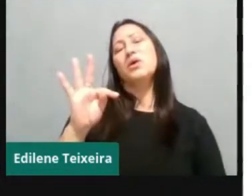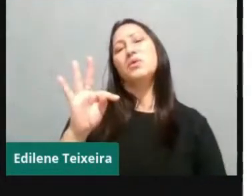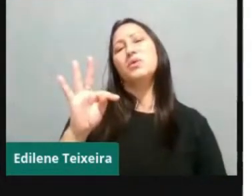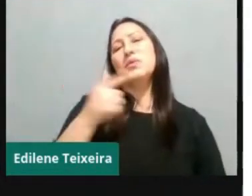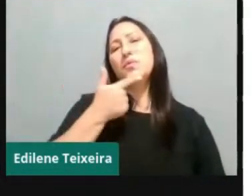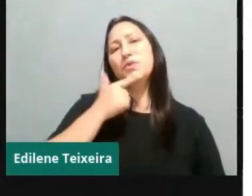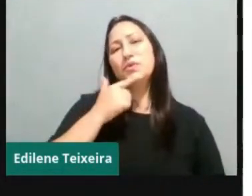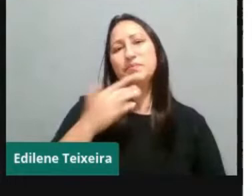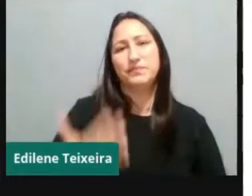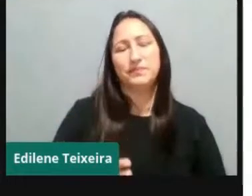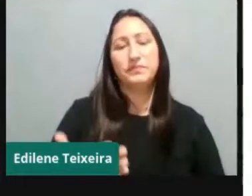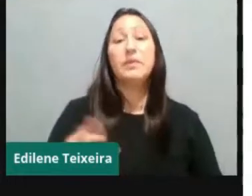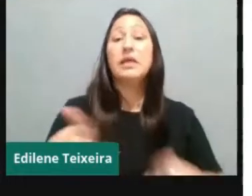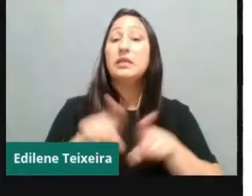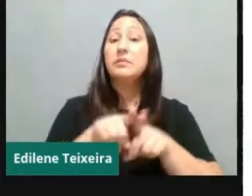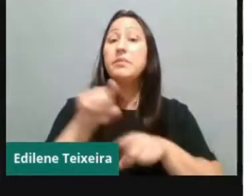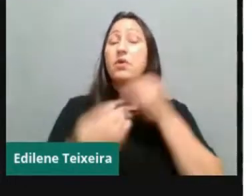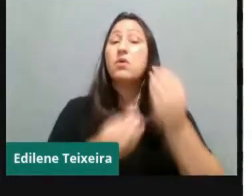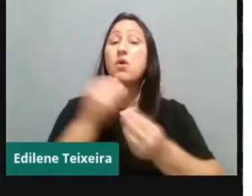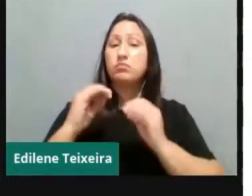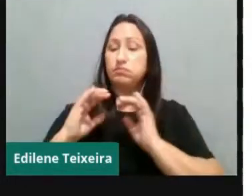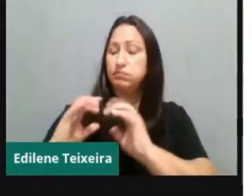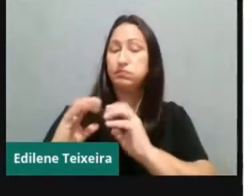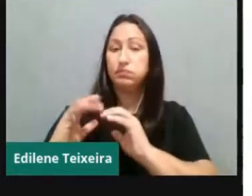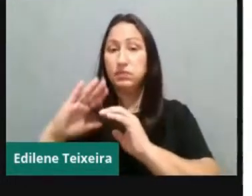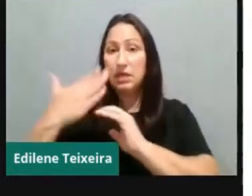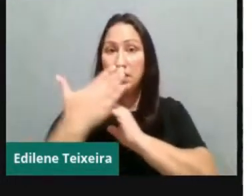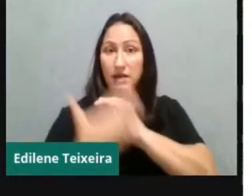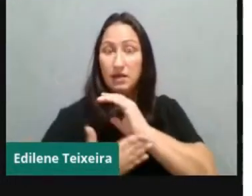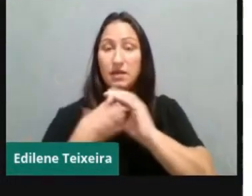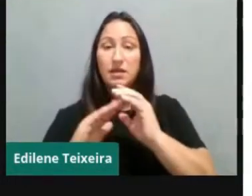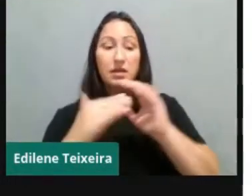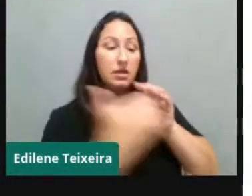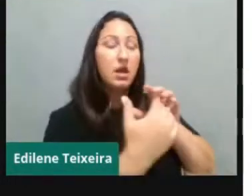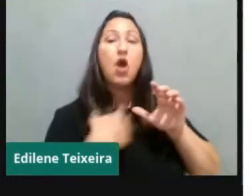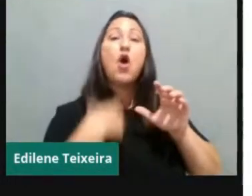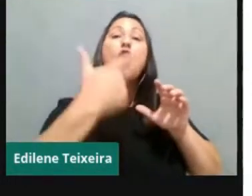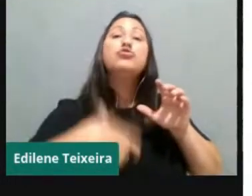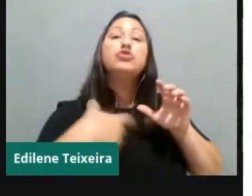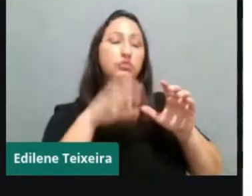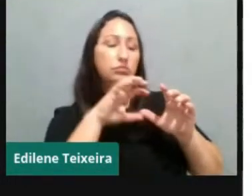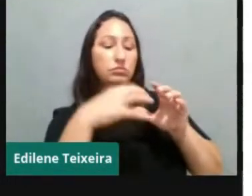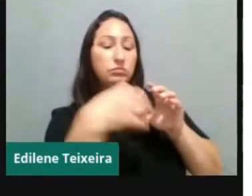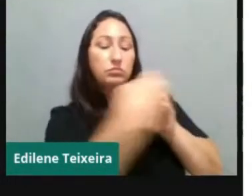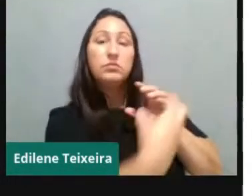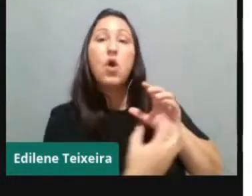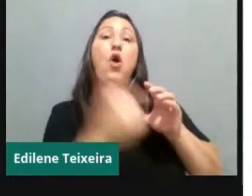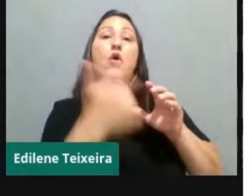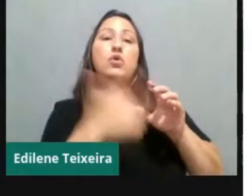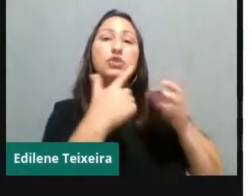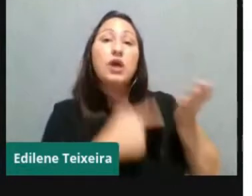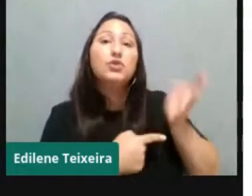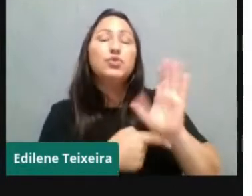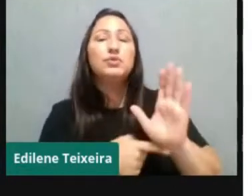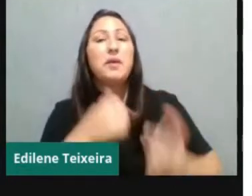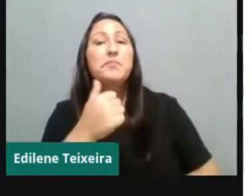pré-frontal ventrolateral, essa é outra coisa interessante, a gente pode ver quais regiões cerebrais elas contribuem para essa função de decisão,